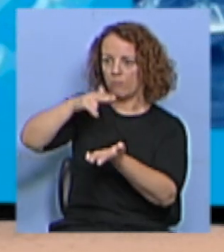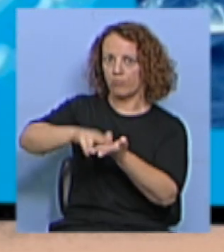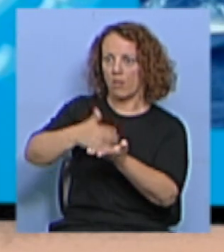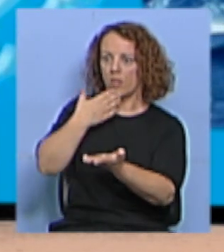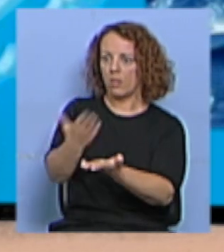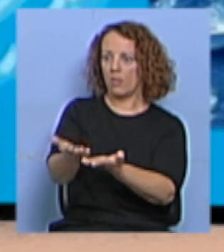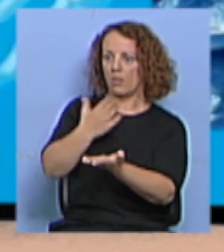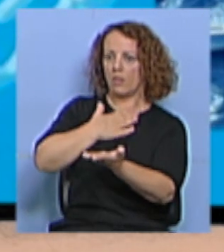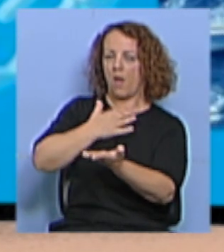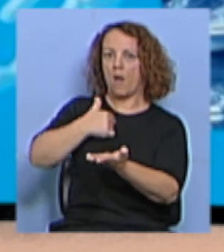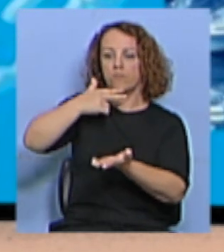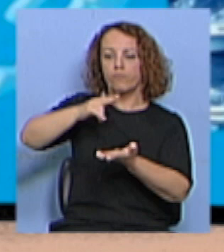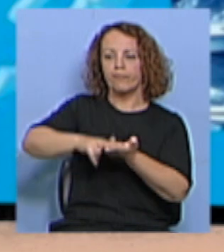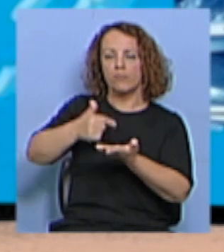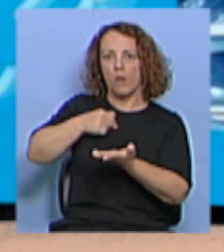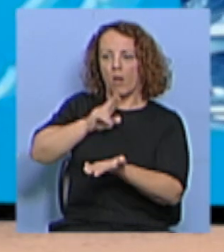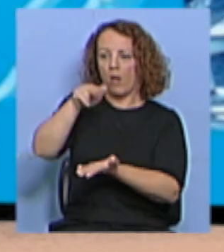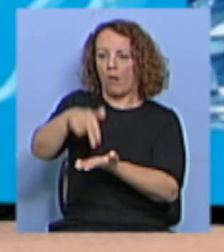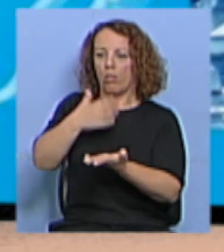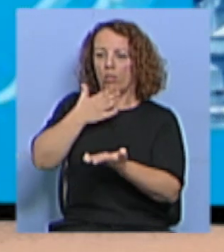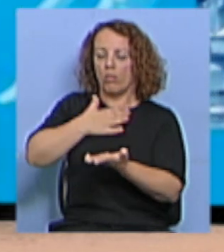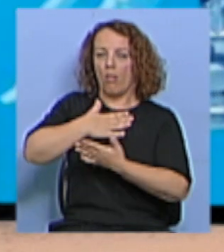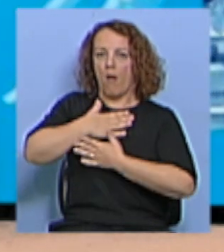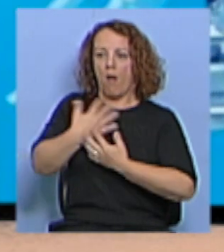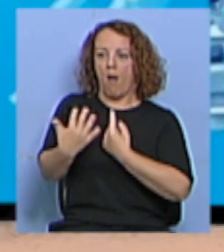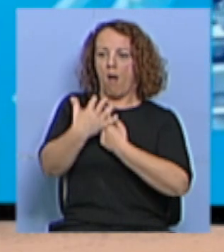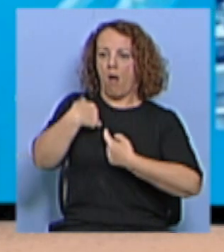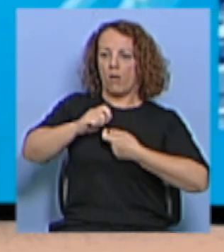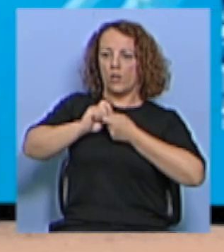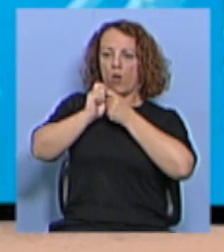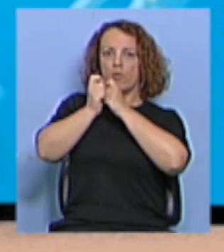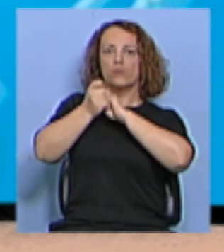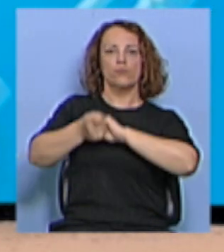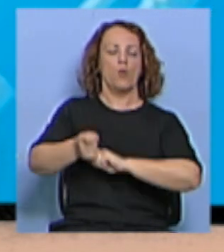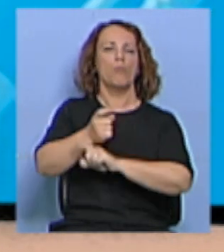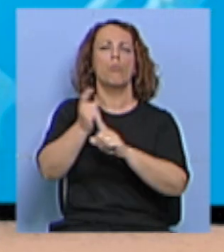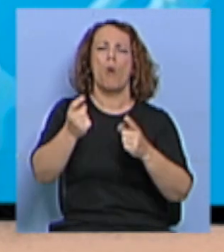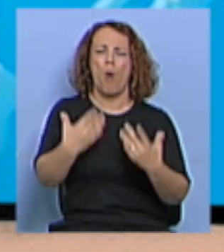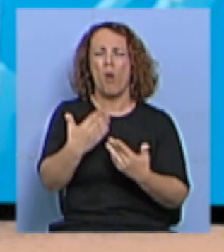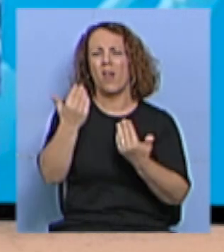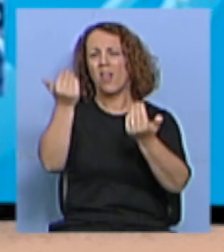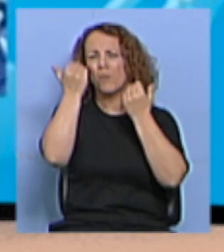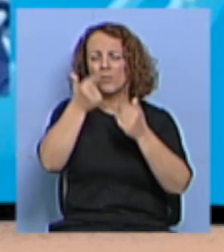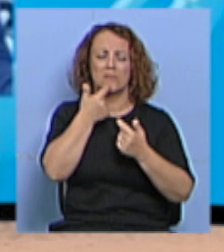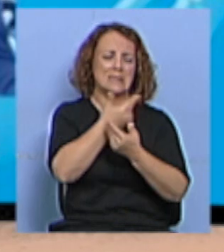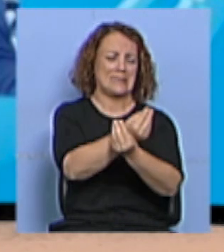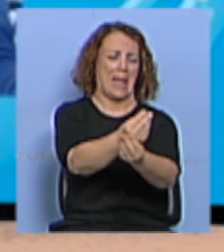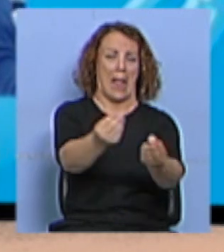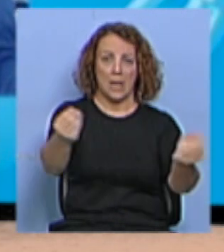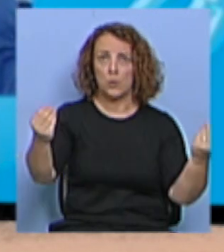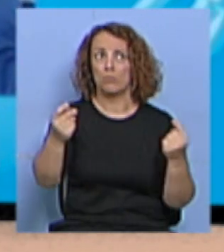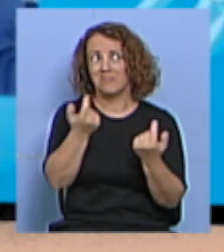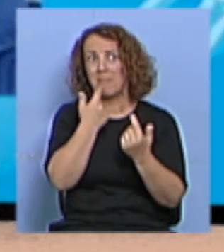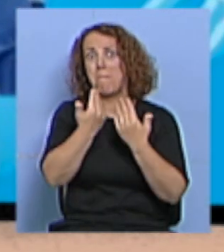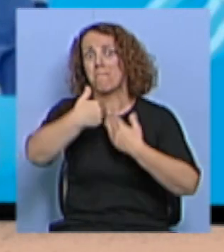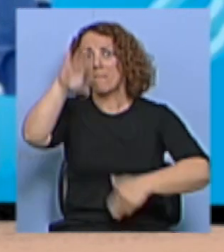aquelas que são vividas, porque hoje em dia temos muito acesso à informação, temos até excesso talvez de informação,